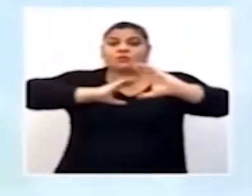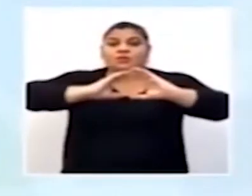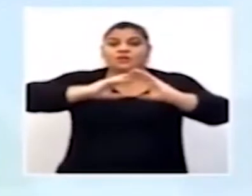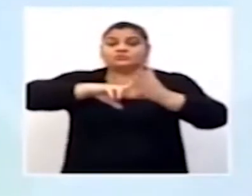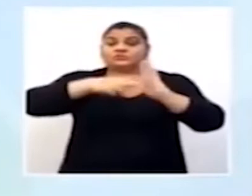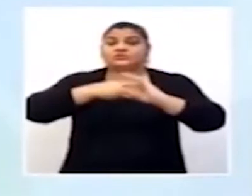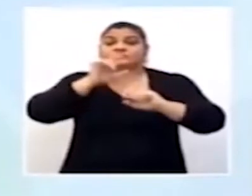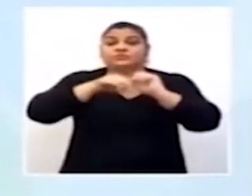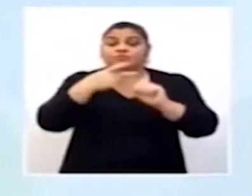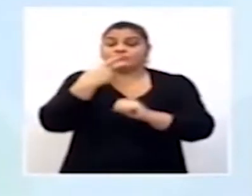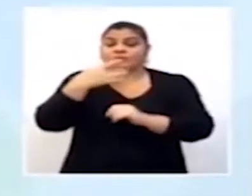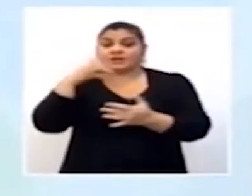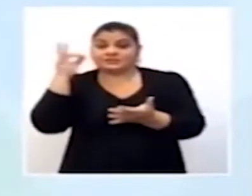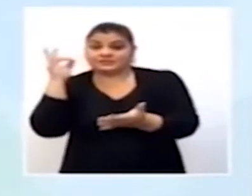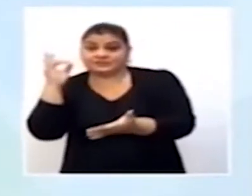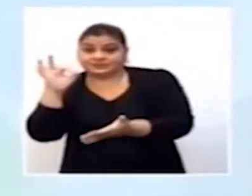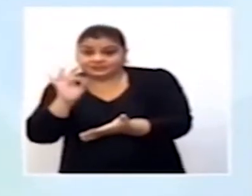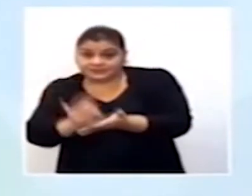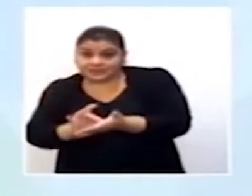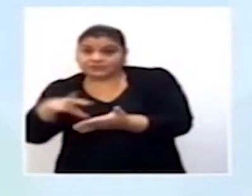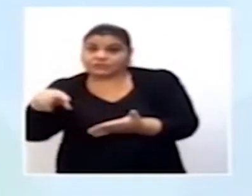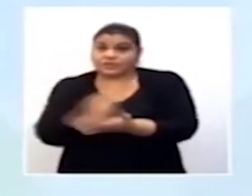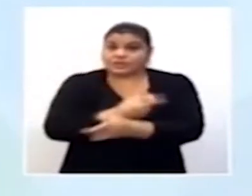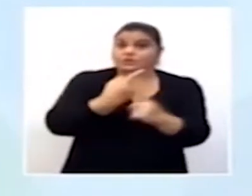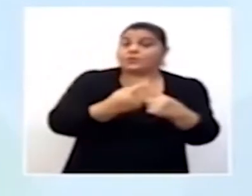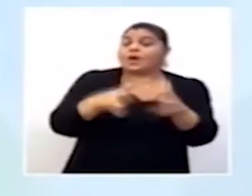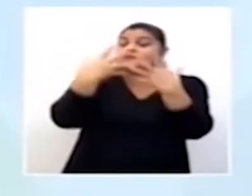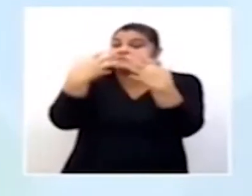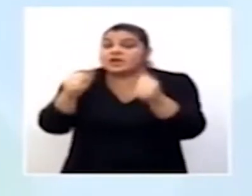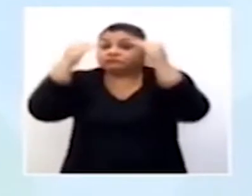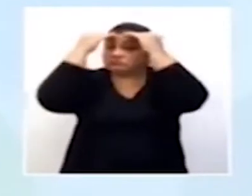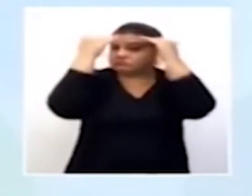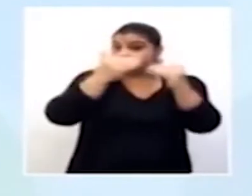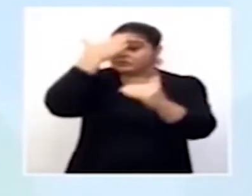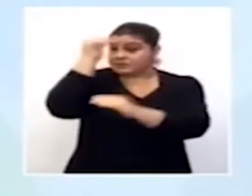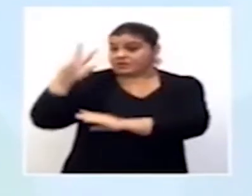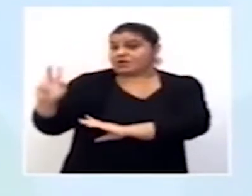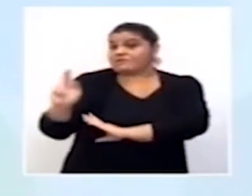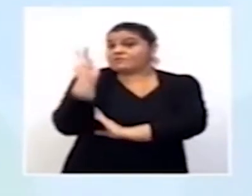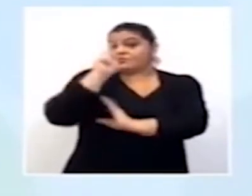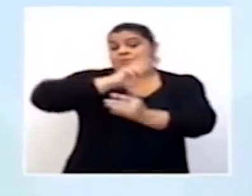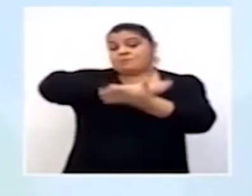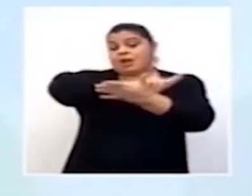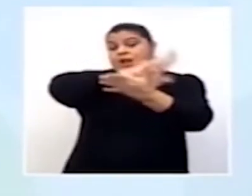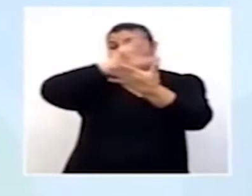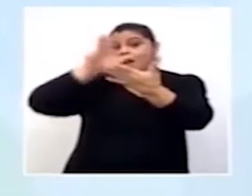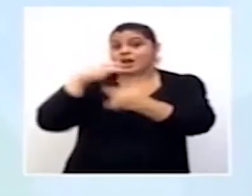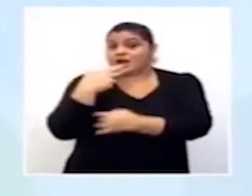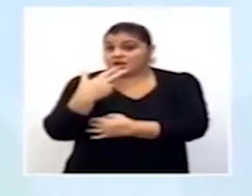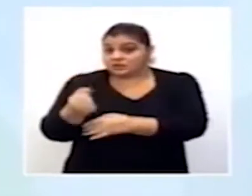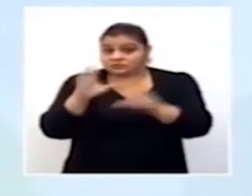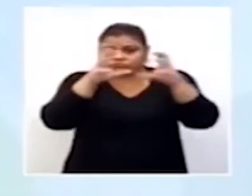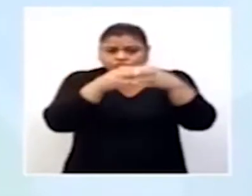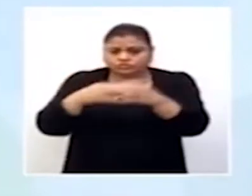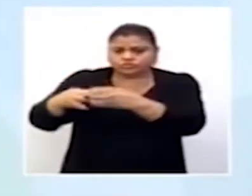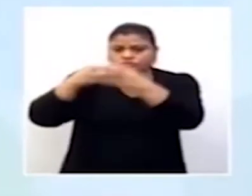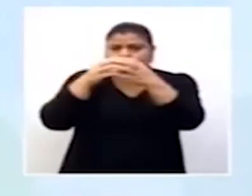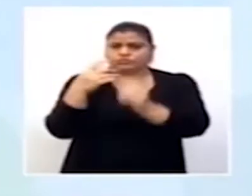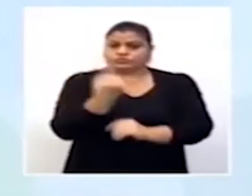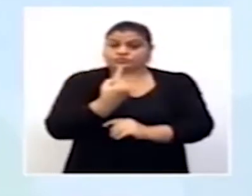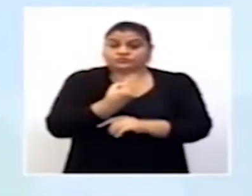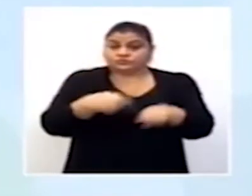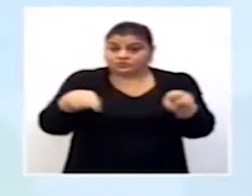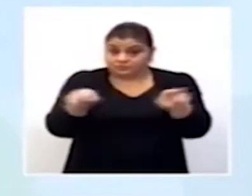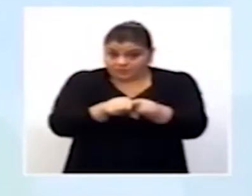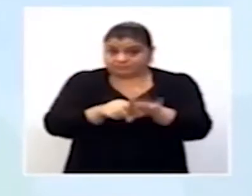significa em projetar um falar certo ou errado mas reconhecer respeitar saber valorizar as variedades linguísticas de grupos e indivíduos